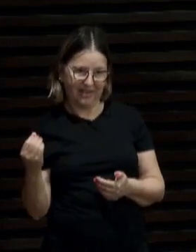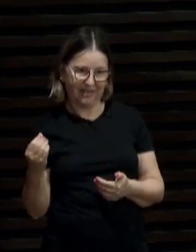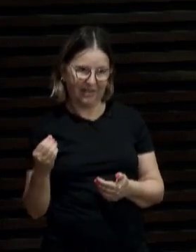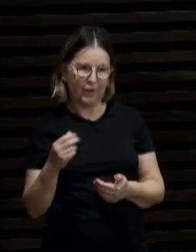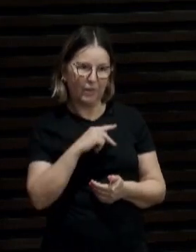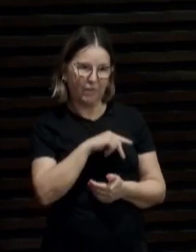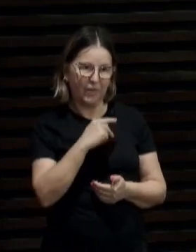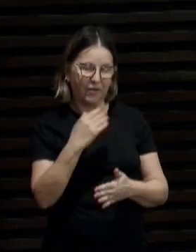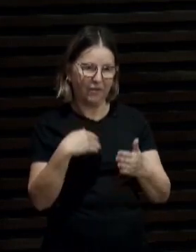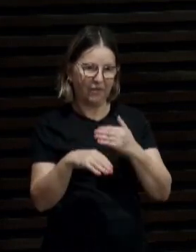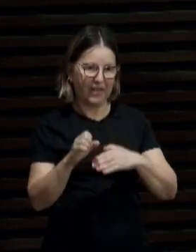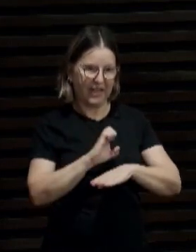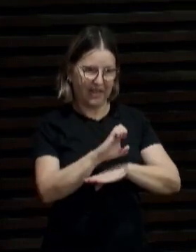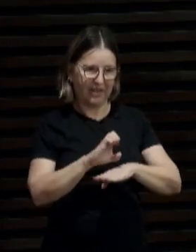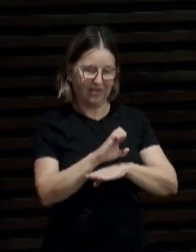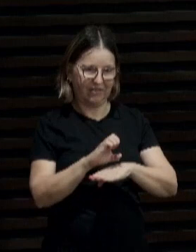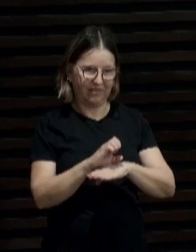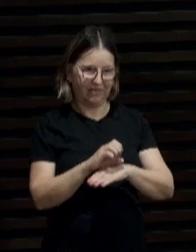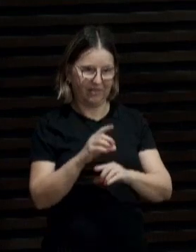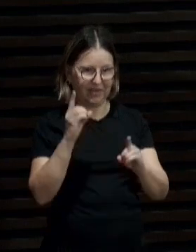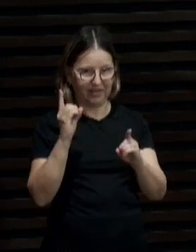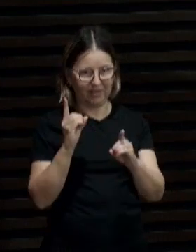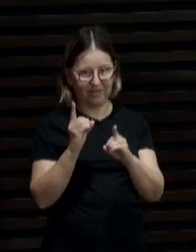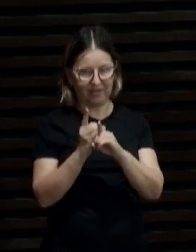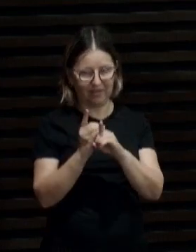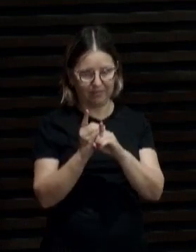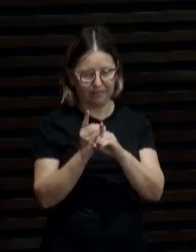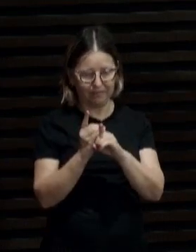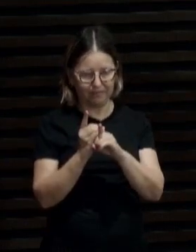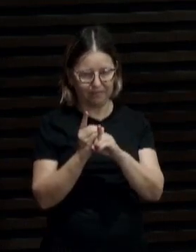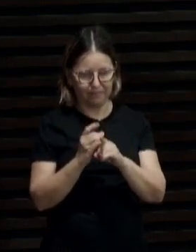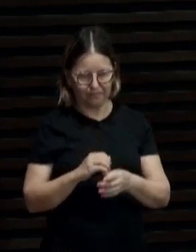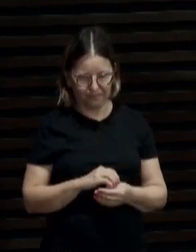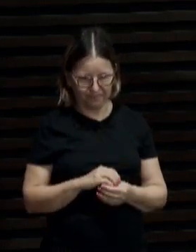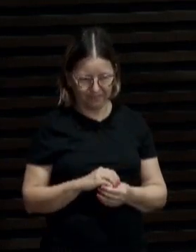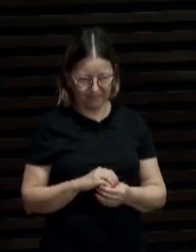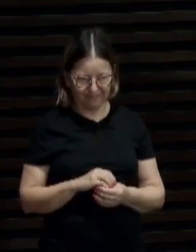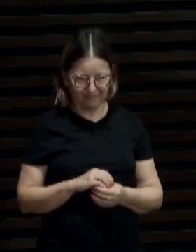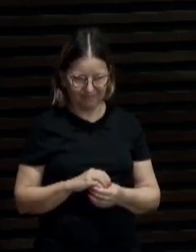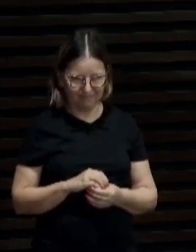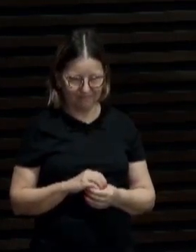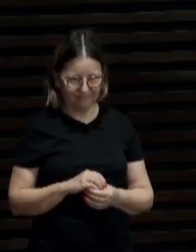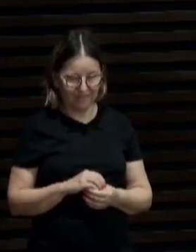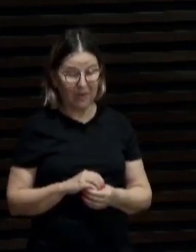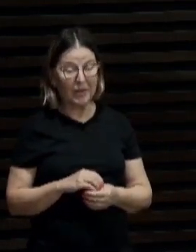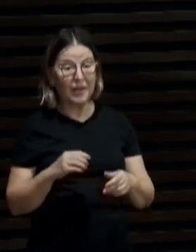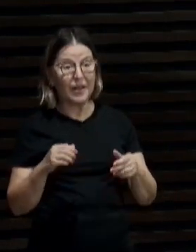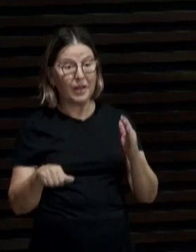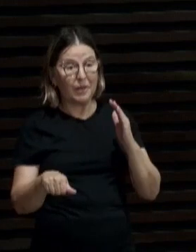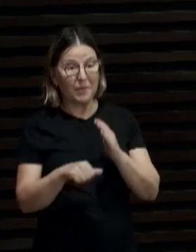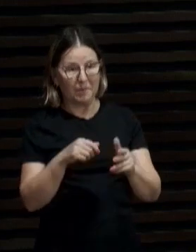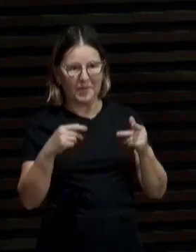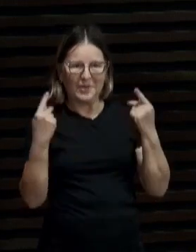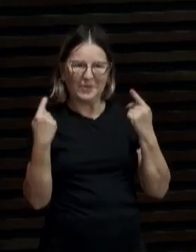ali ele encontra um local para pregar. Ele vai pregar, como sempre era do seu feitio, primeiramente na